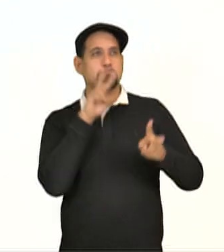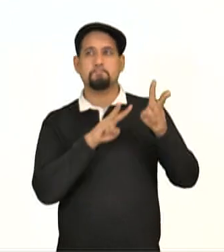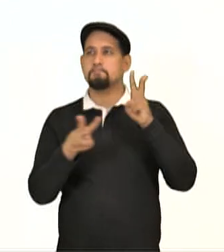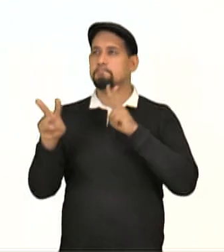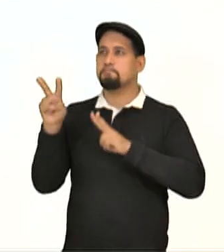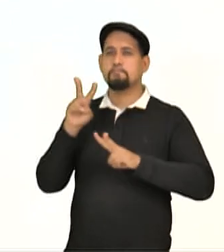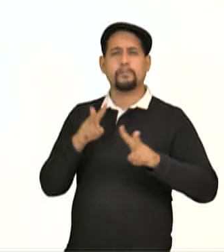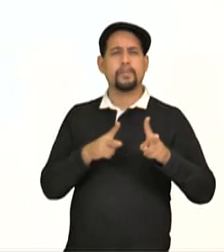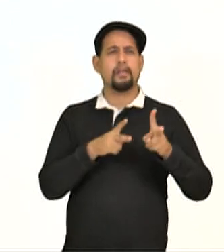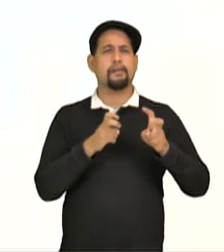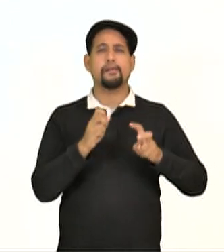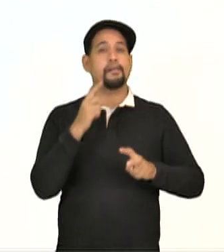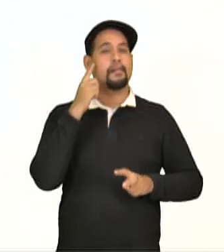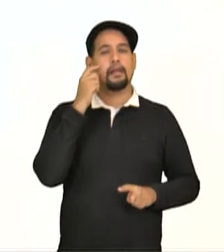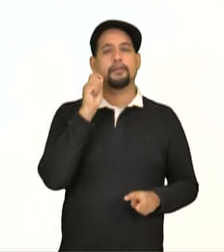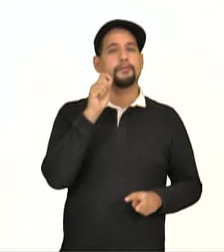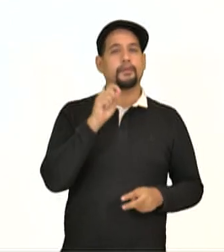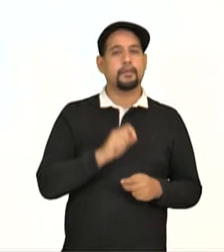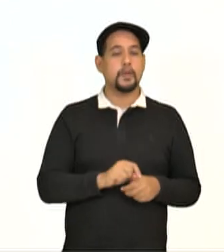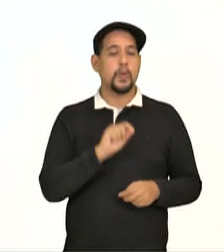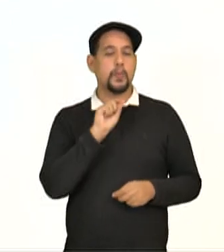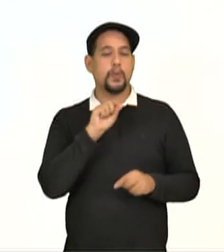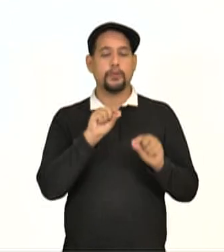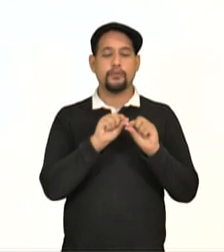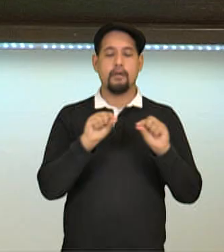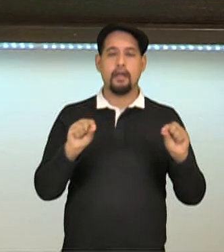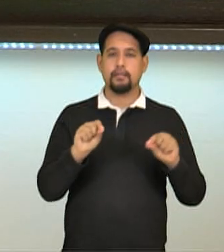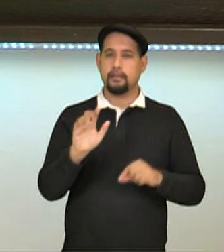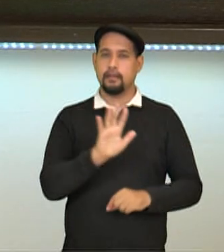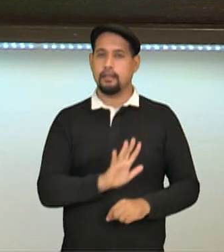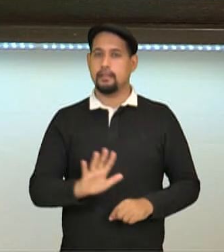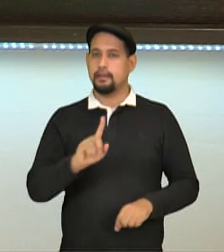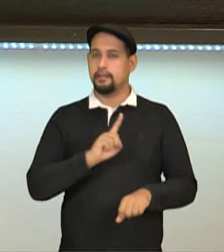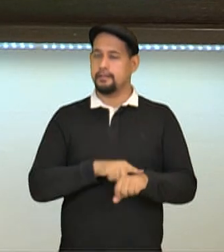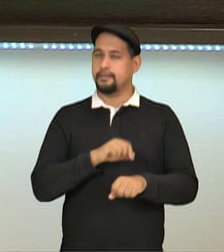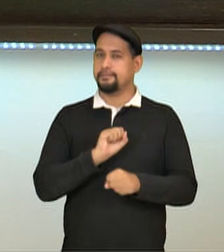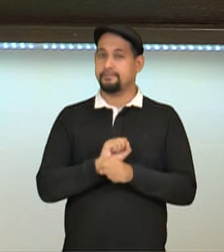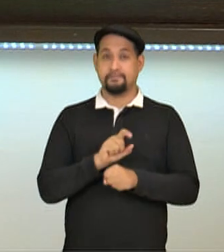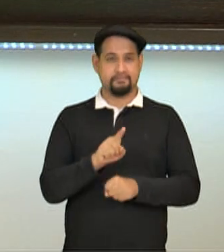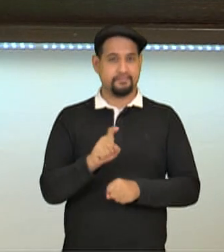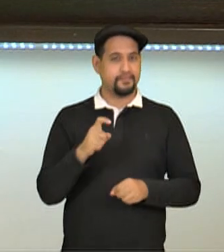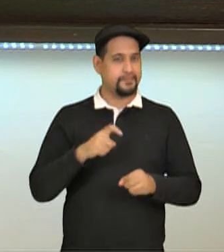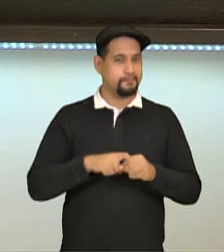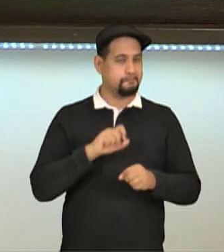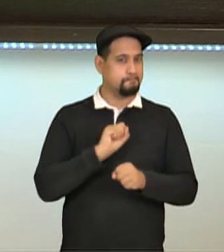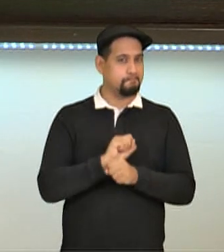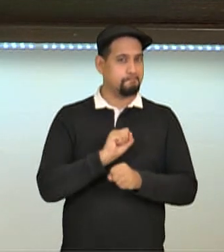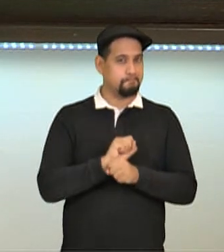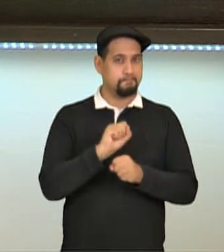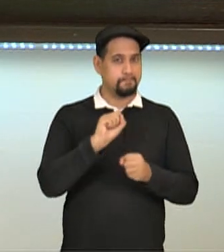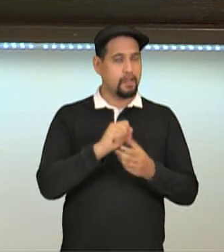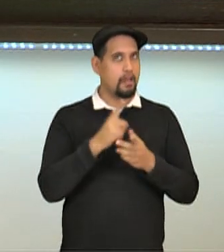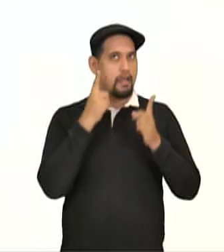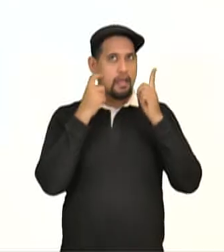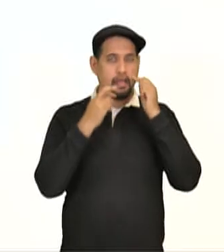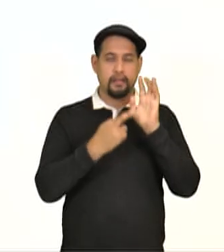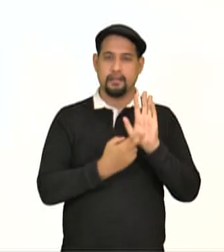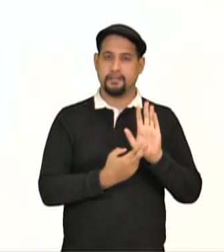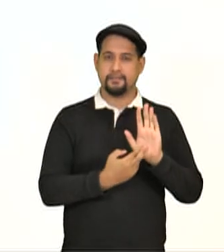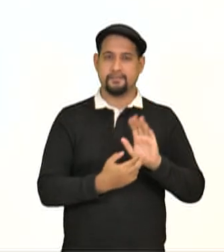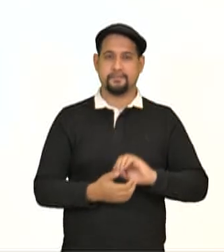Onde percebemos a ideia de ponto, reta e plano? Tempo para vocês e a gente já volta com umas ideias.